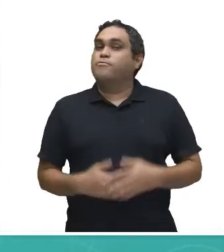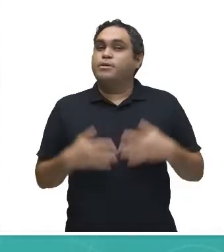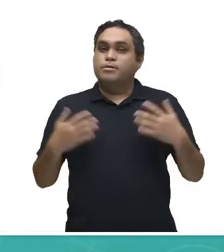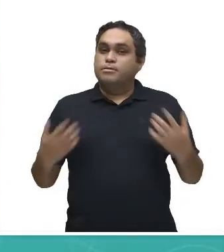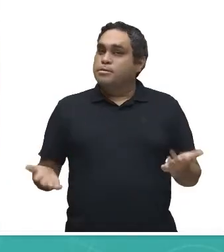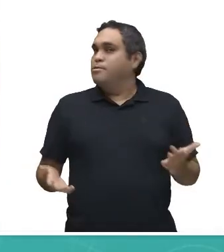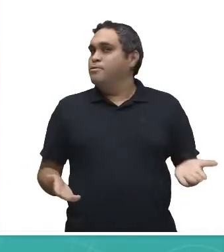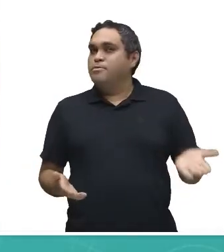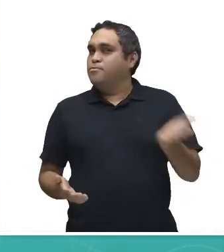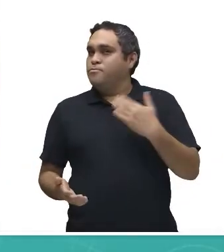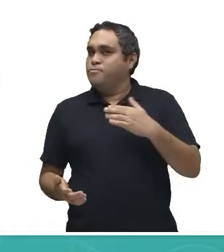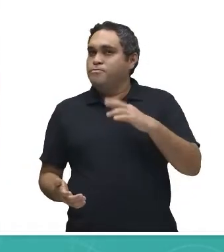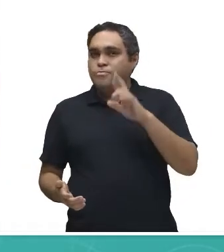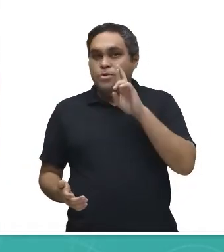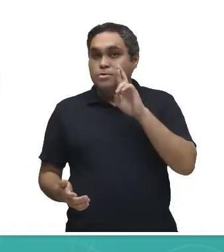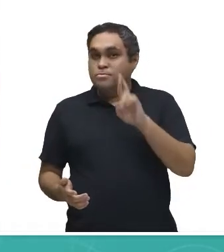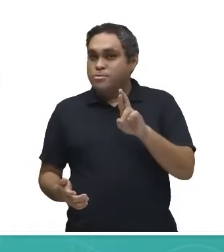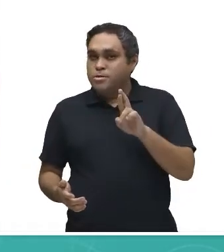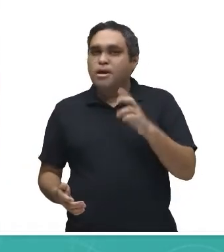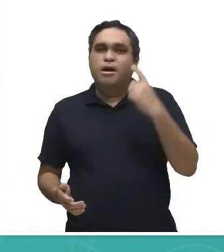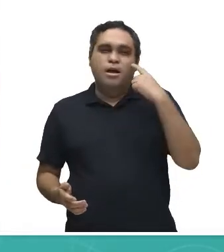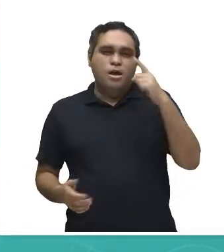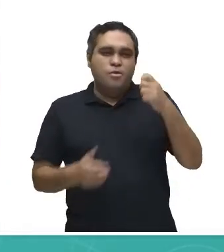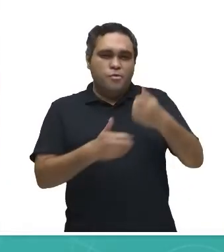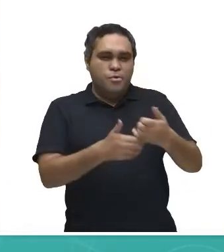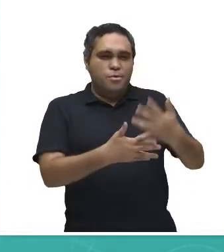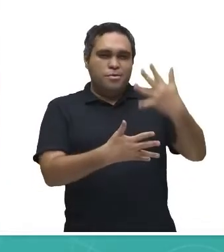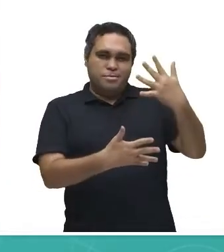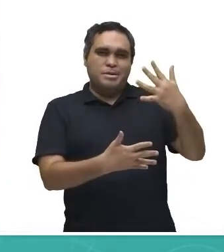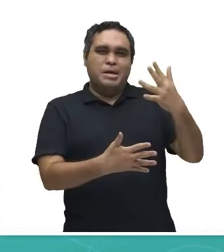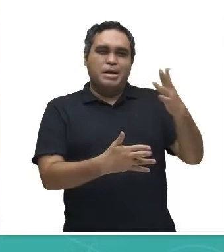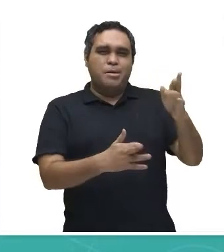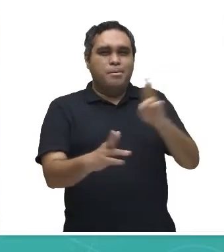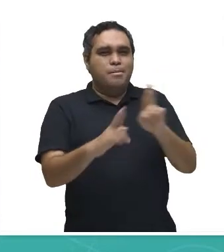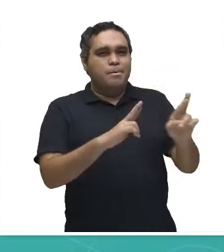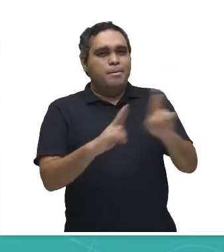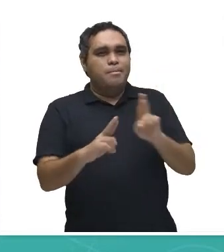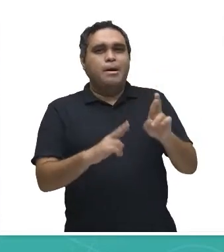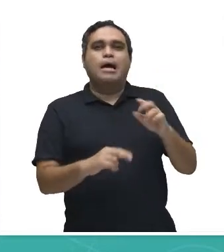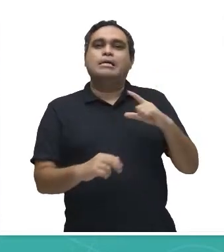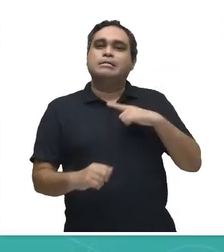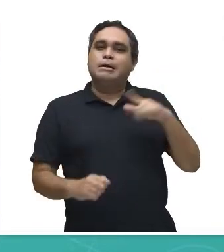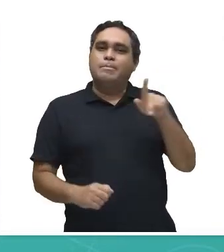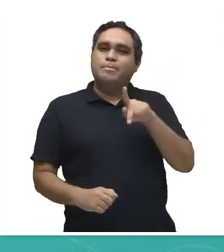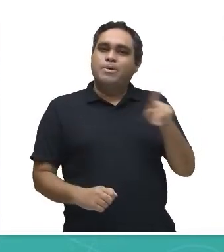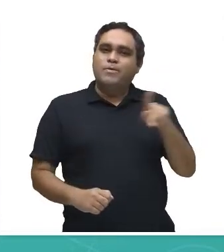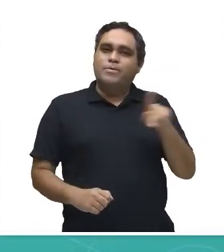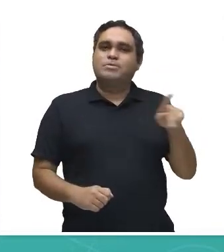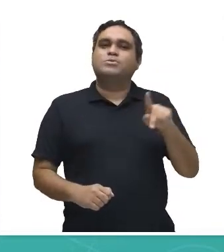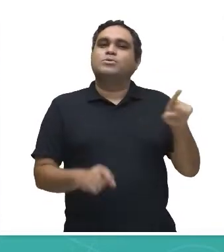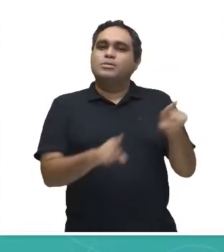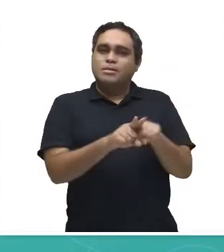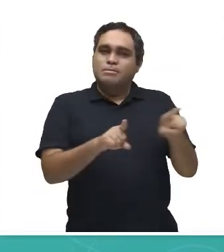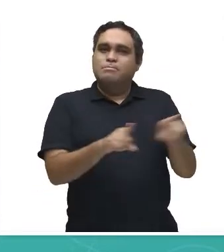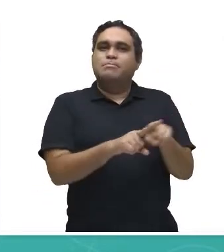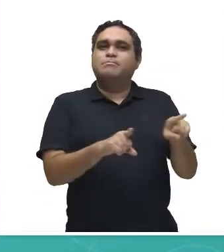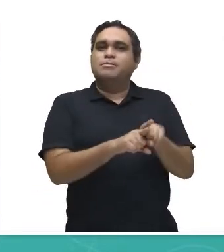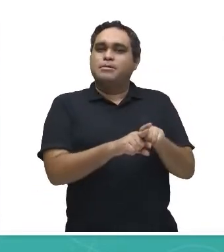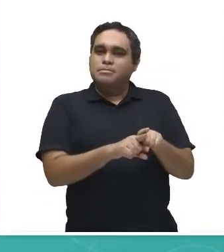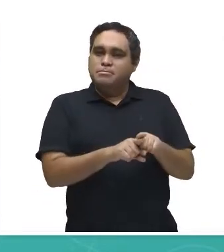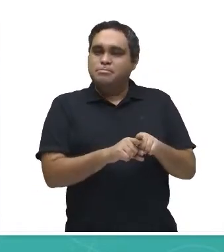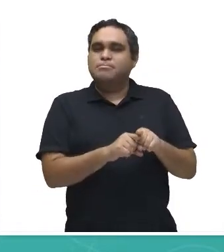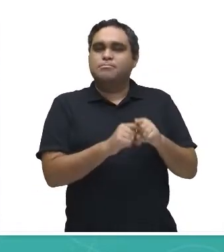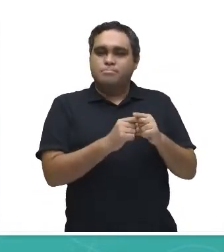Então, gente, vamos lá nossa correção. Eu vi aí muita gente participando no nosso chat. Temos aí a professora Audilene, professor Ananis, que estão conosco, tá bom?